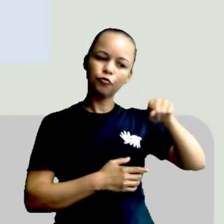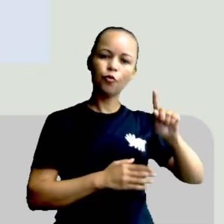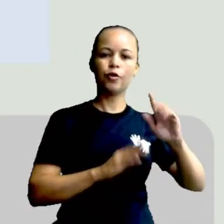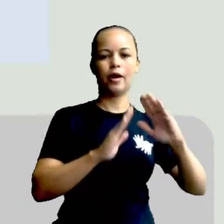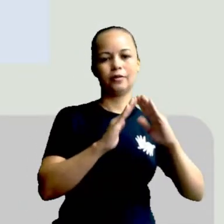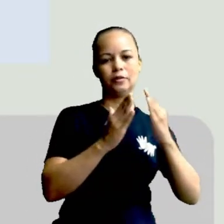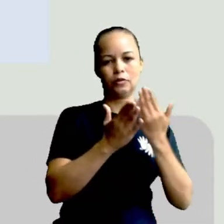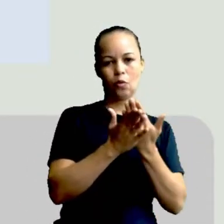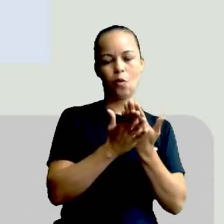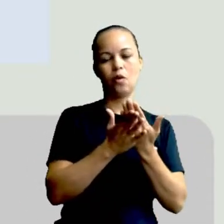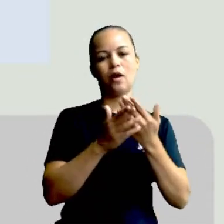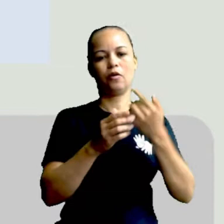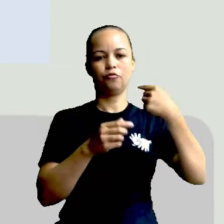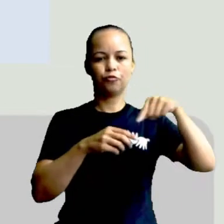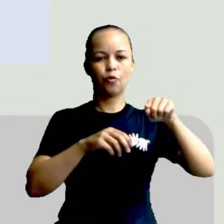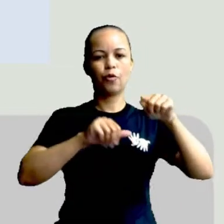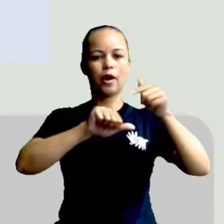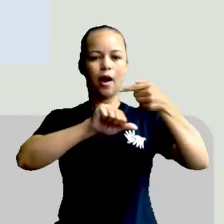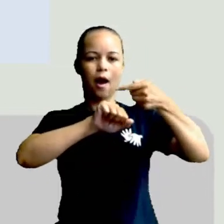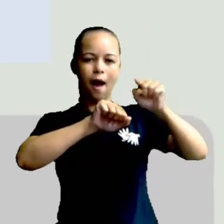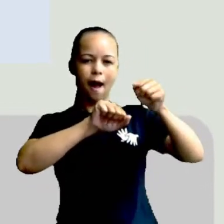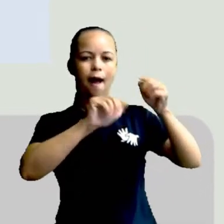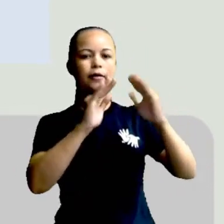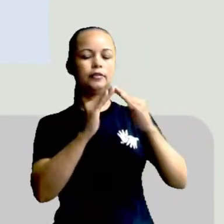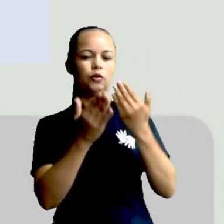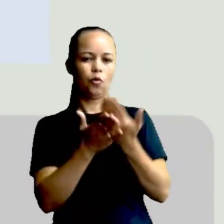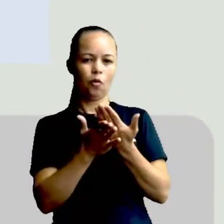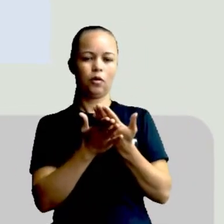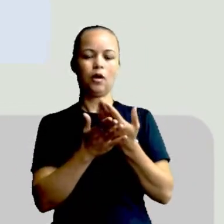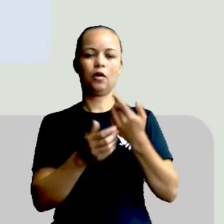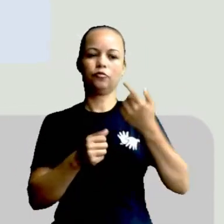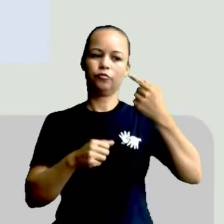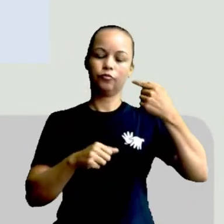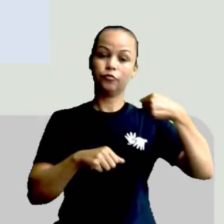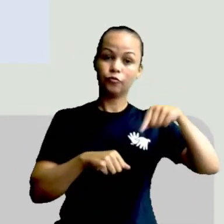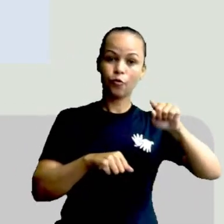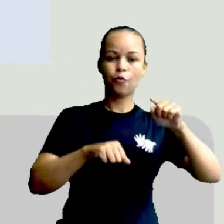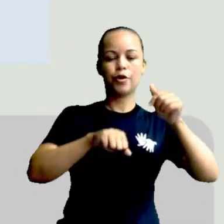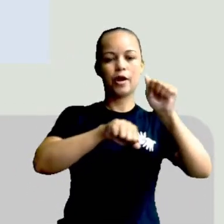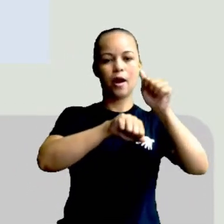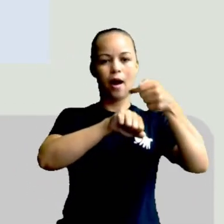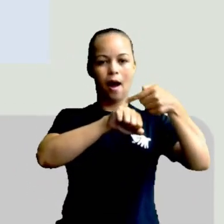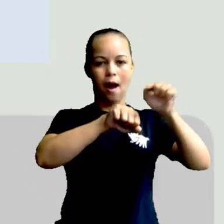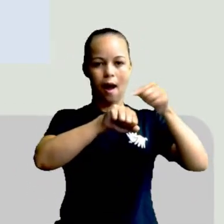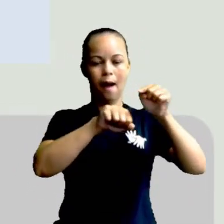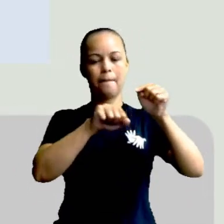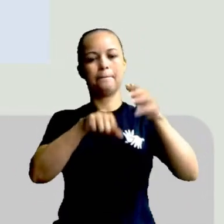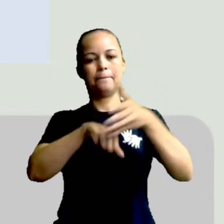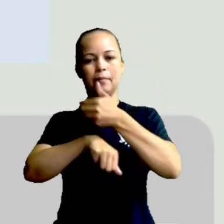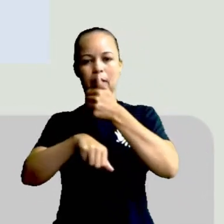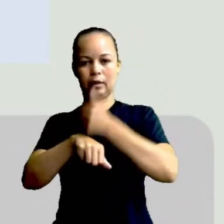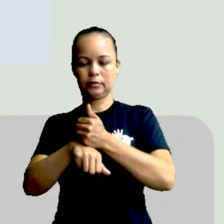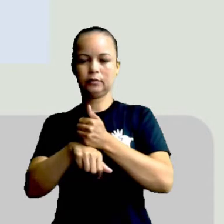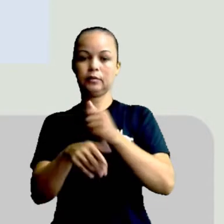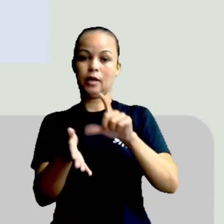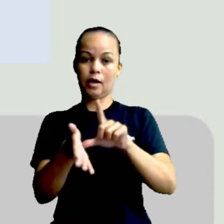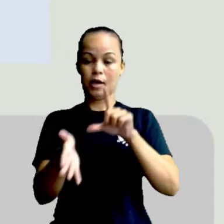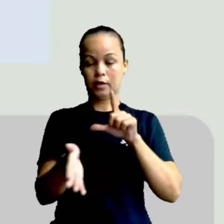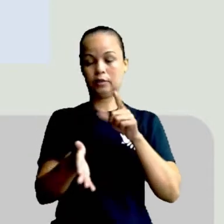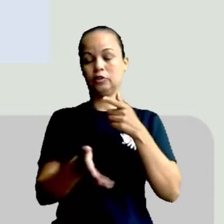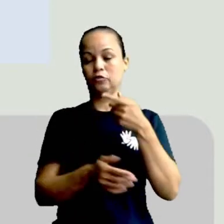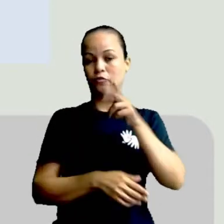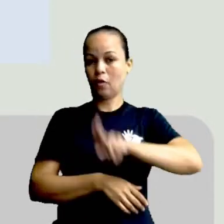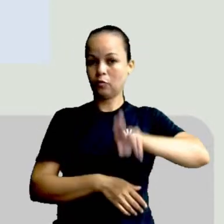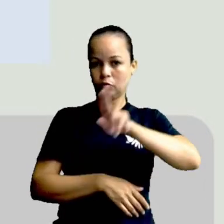à Praça lembrem disso tá antes de substantivos masculinos nós não vamos usar o